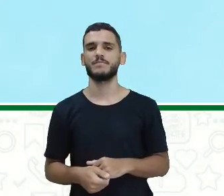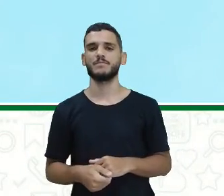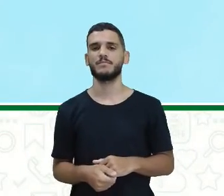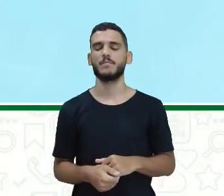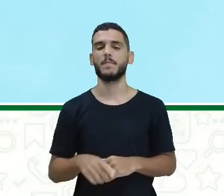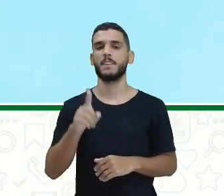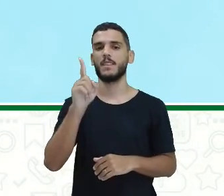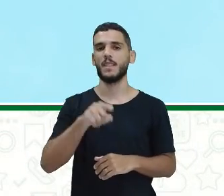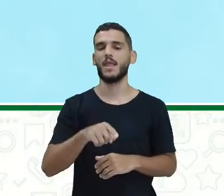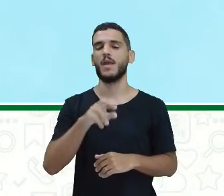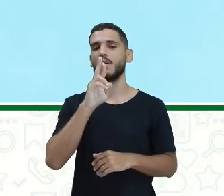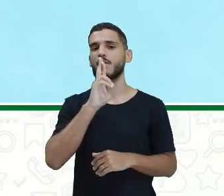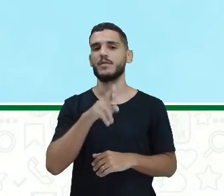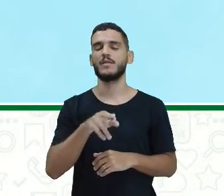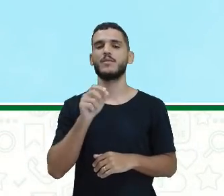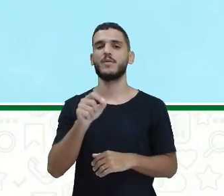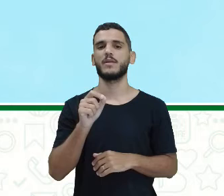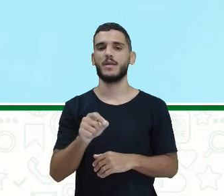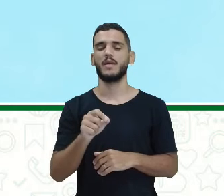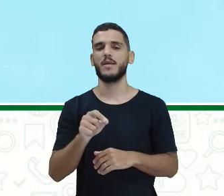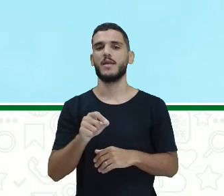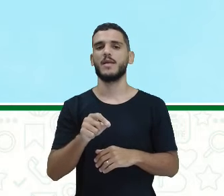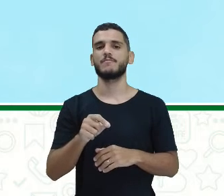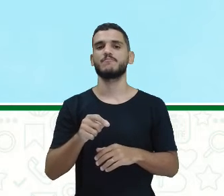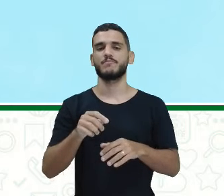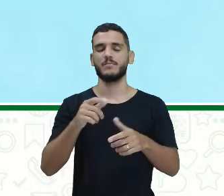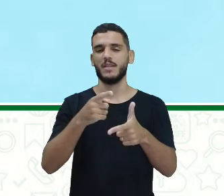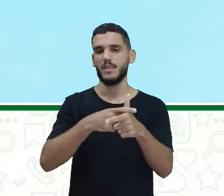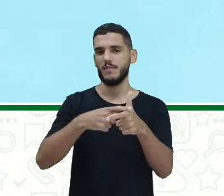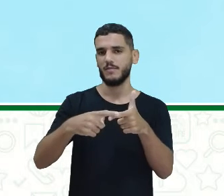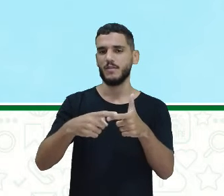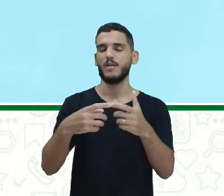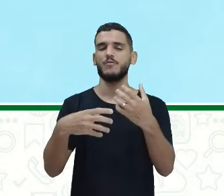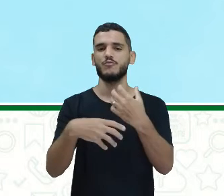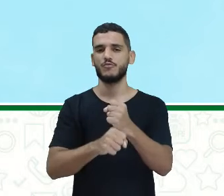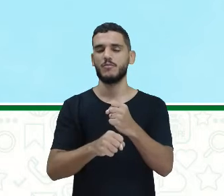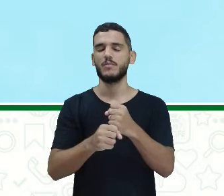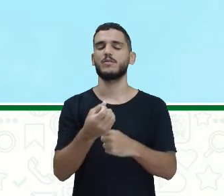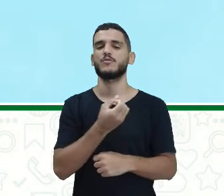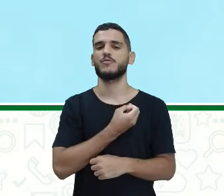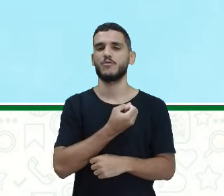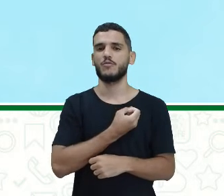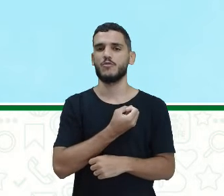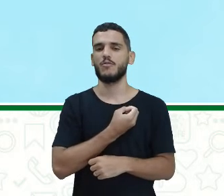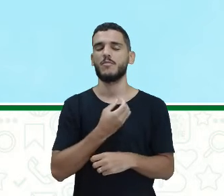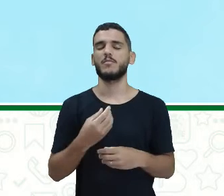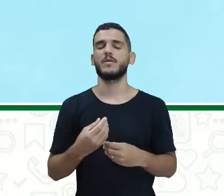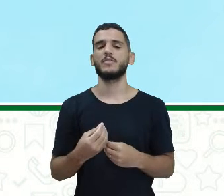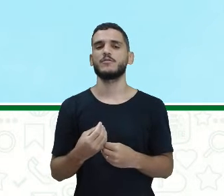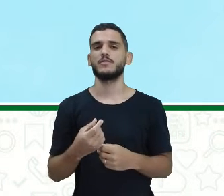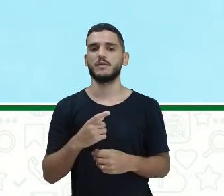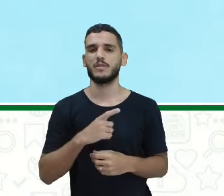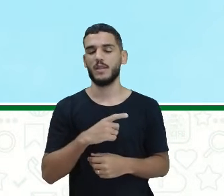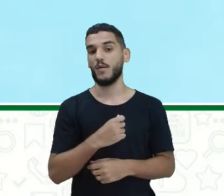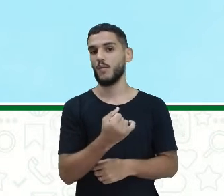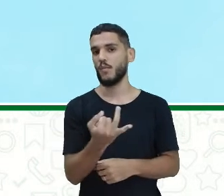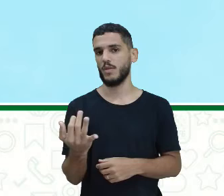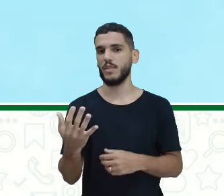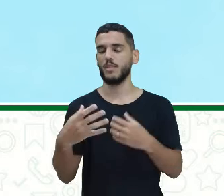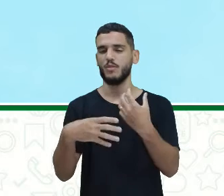é o resultado da divisão do somatório dos números dados pela quantidade de